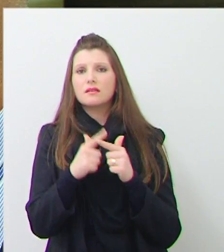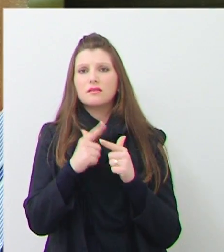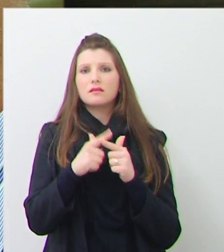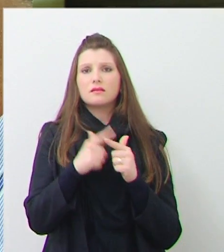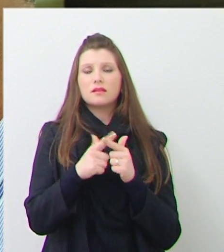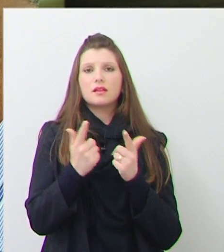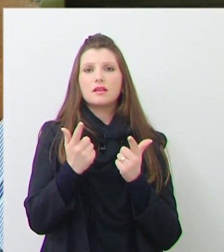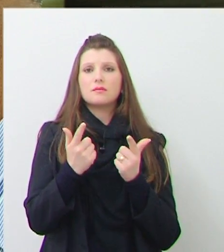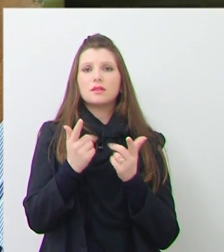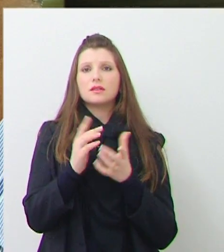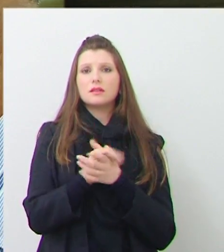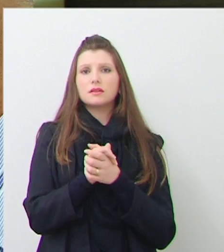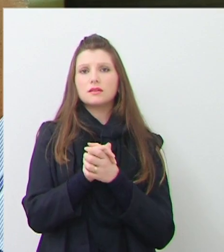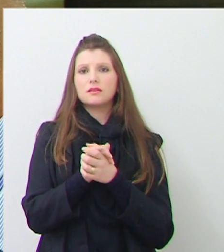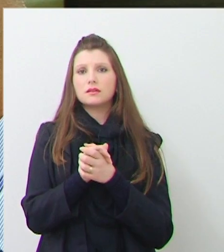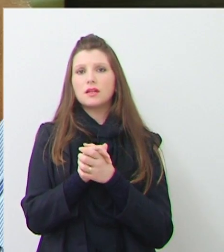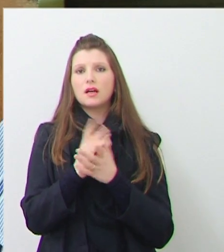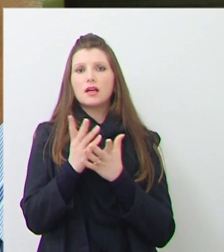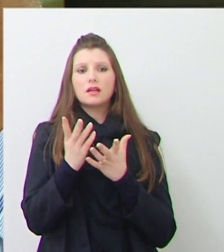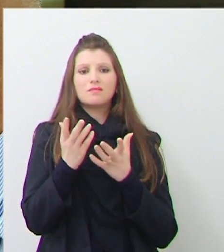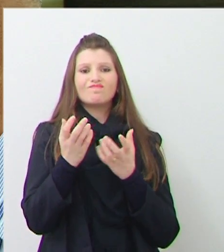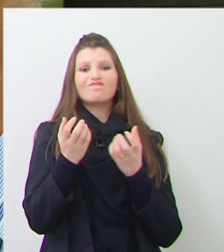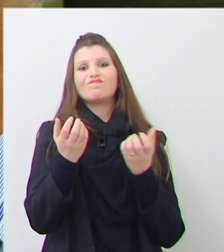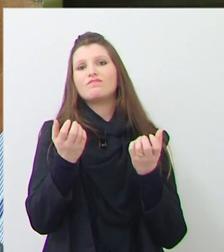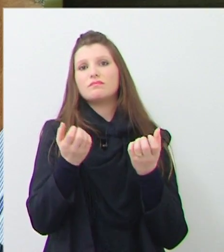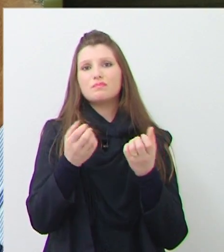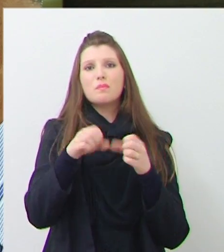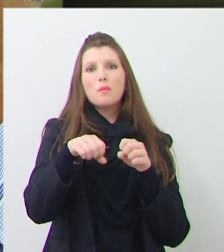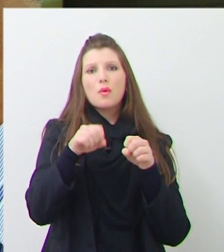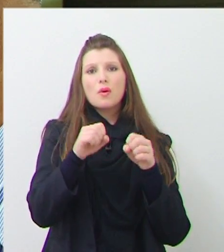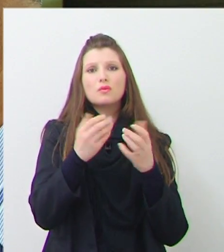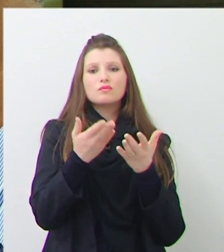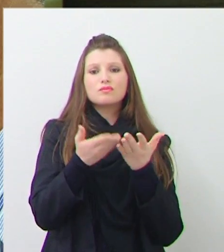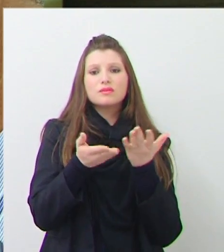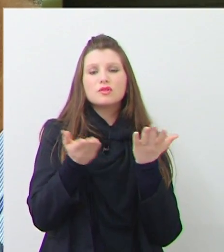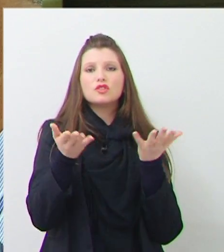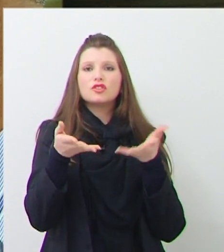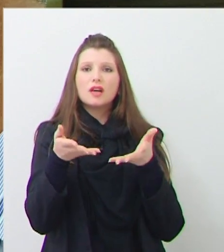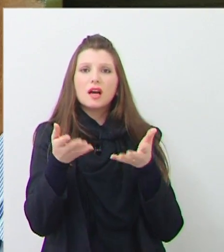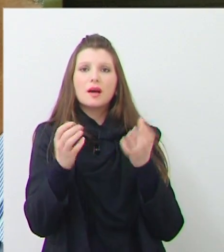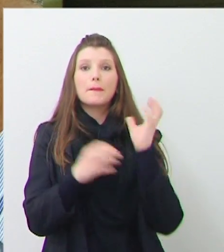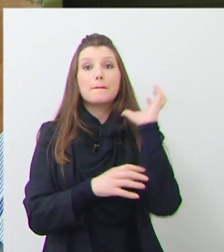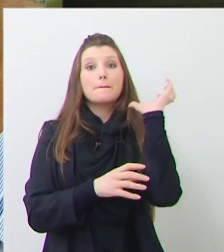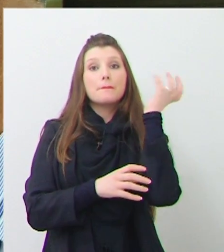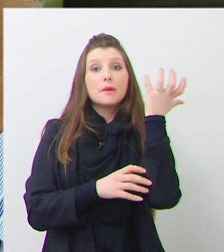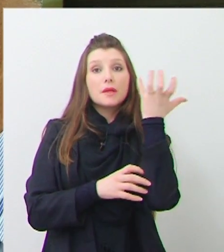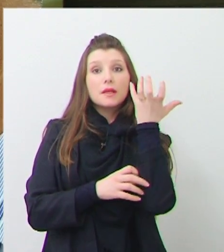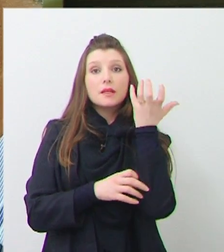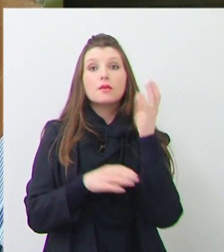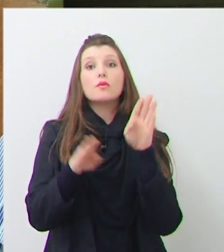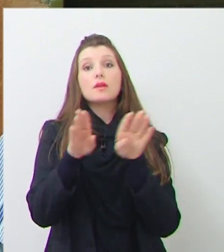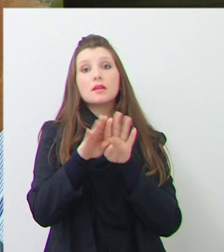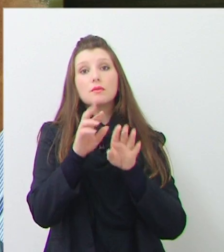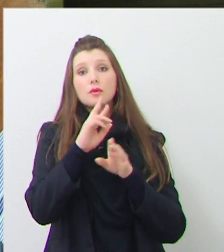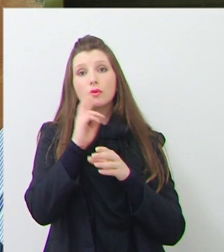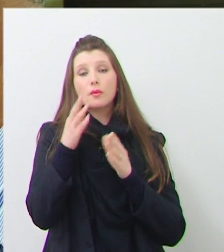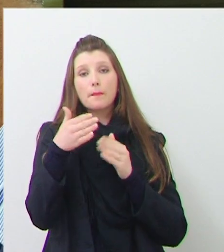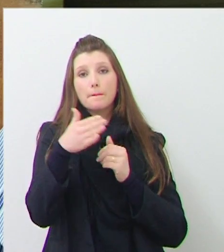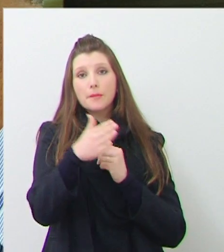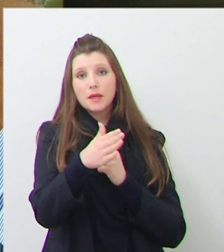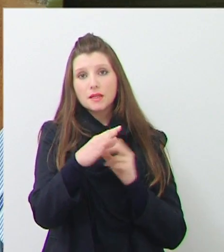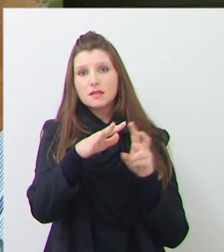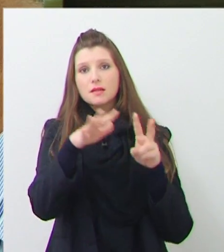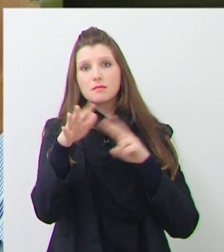vem causando transtornos e acidentes nessas rodovias. Pinheirinho, principalmente o bairro Rio Manha. A